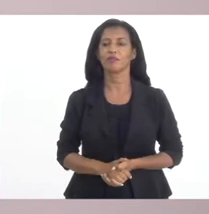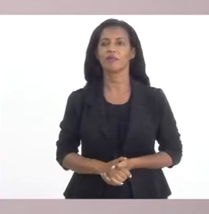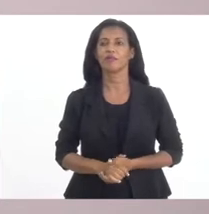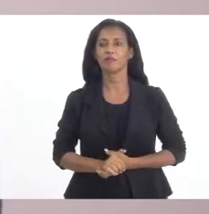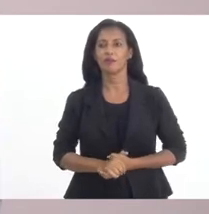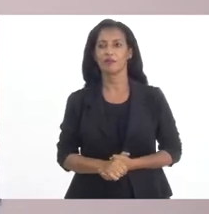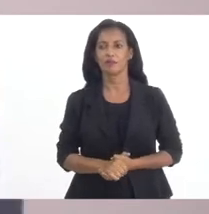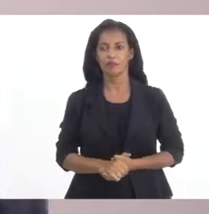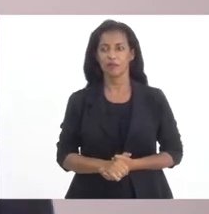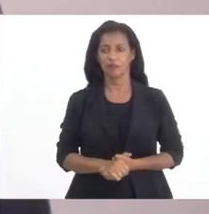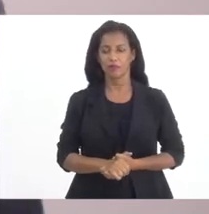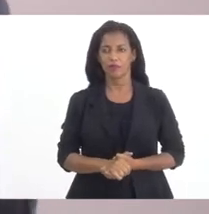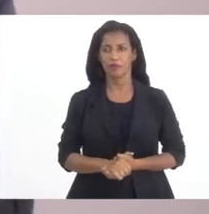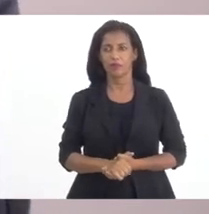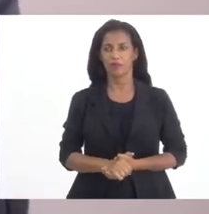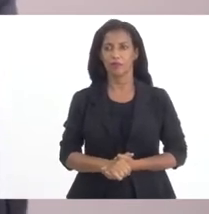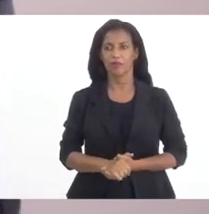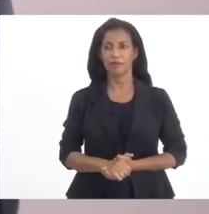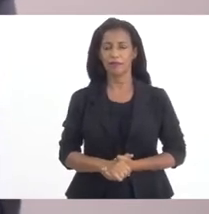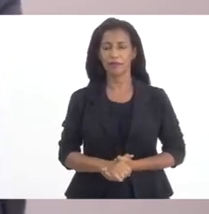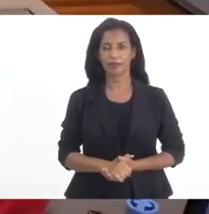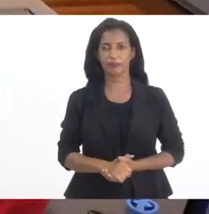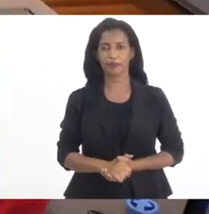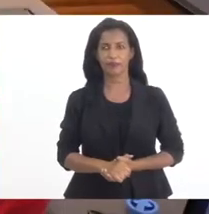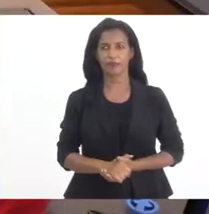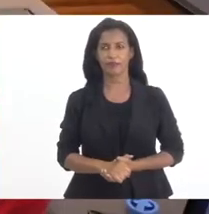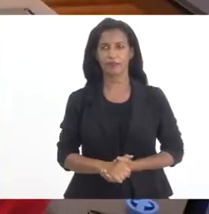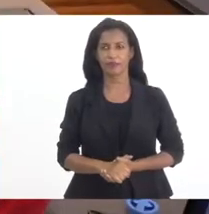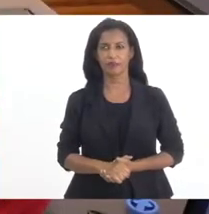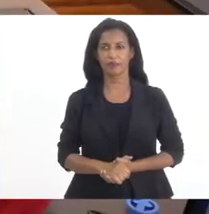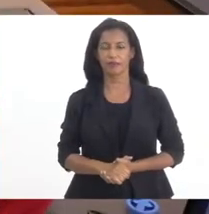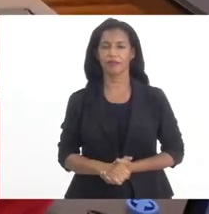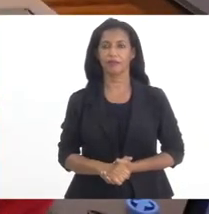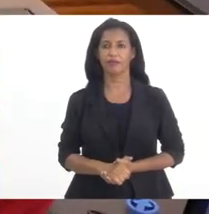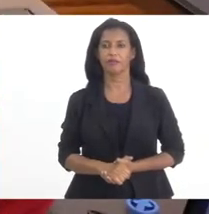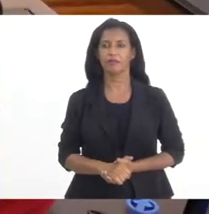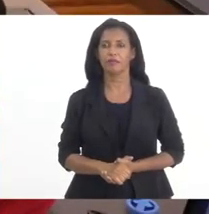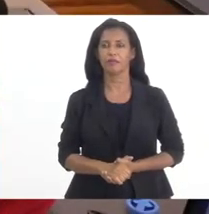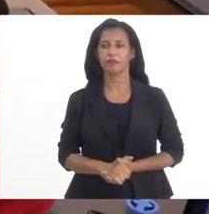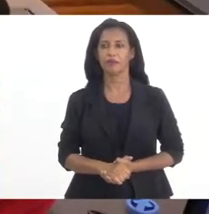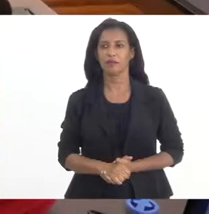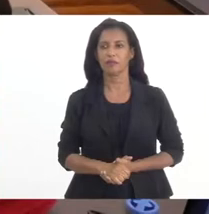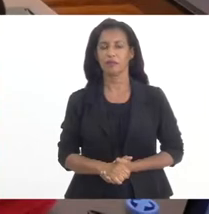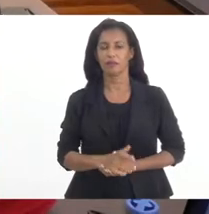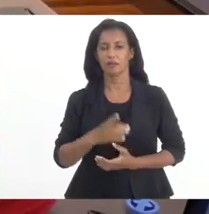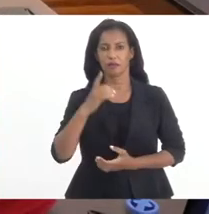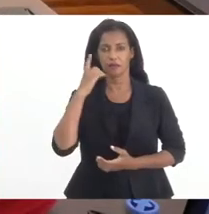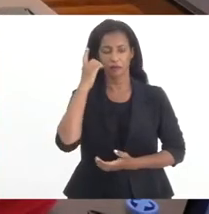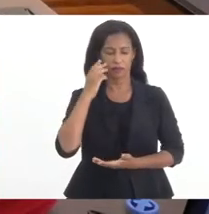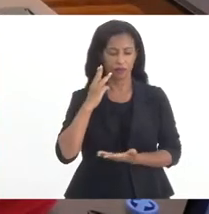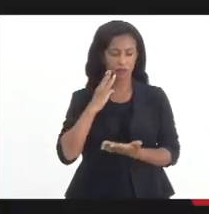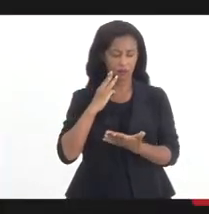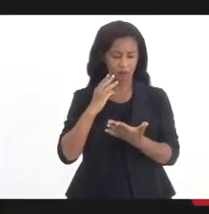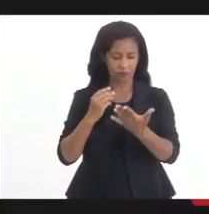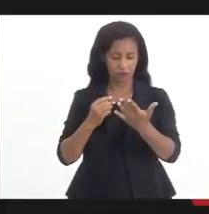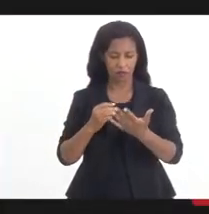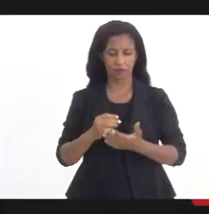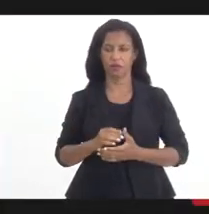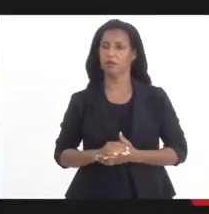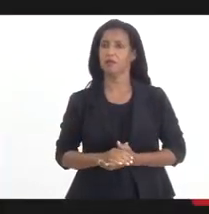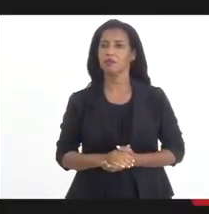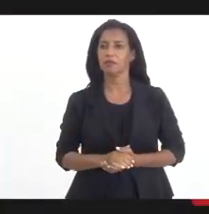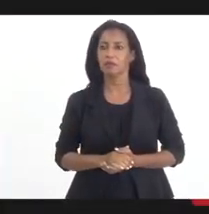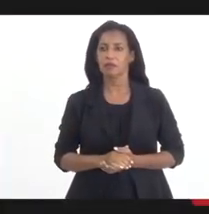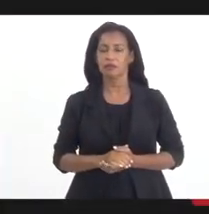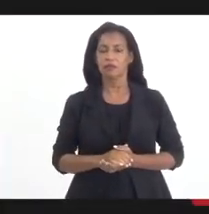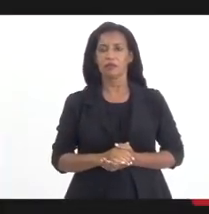Flávio. Obrigado, deputado Gaúcho. Flávio. Pois não? Deputado Valdeque? Pois não, é porque eu vou presidir uma